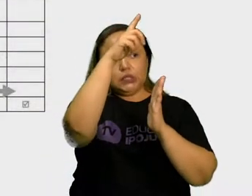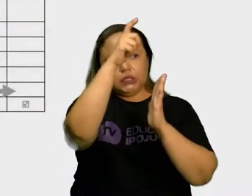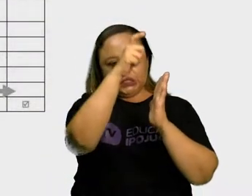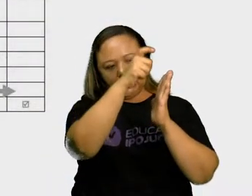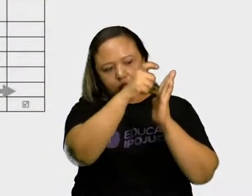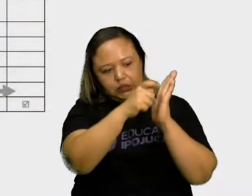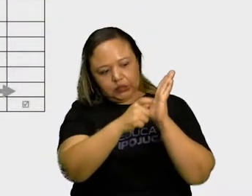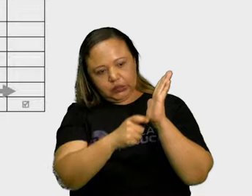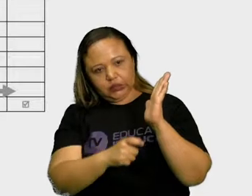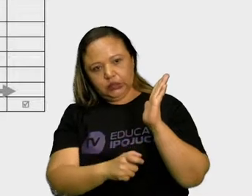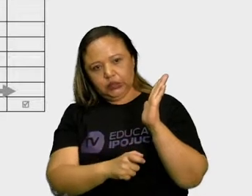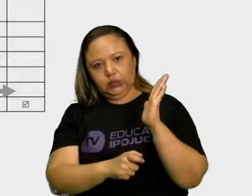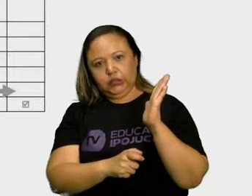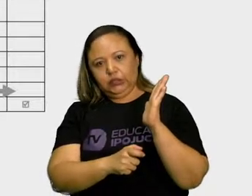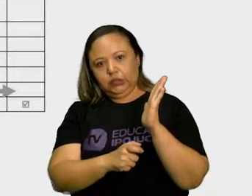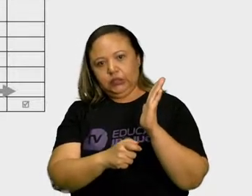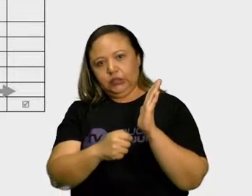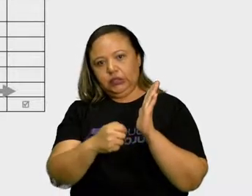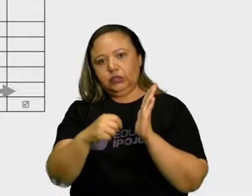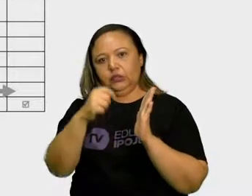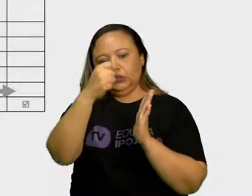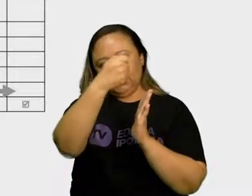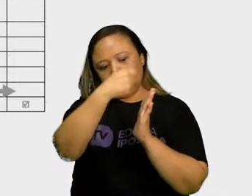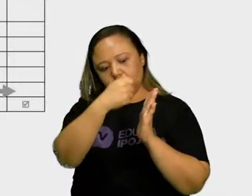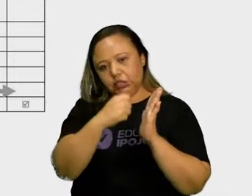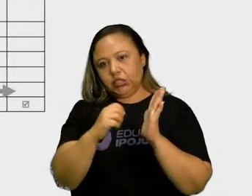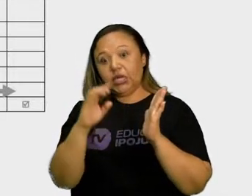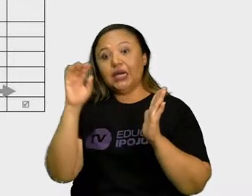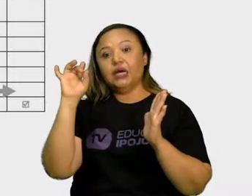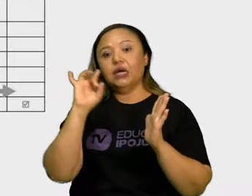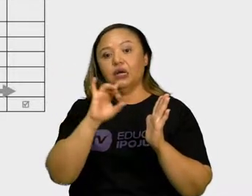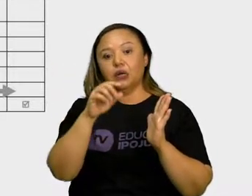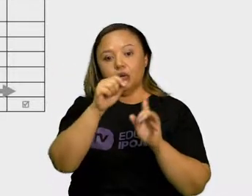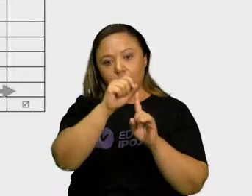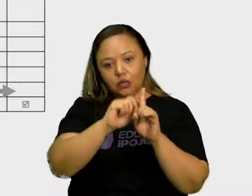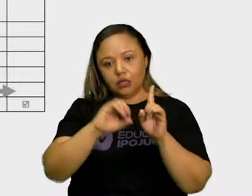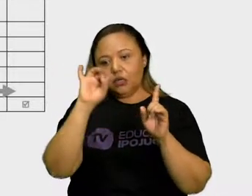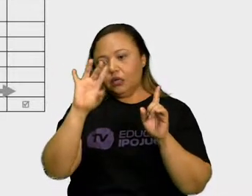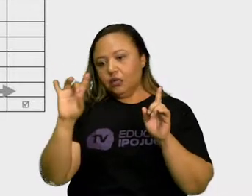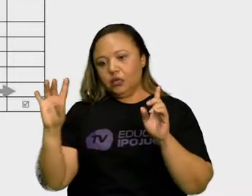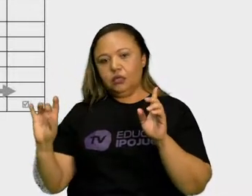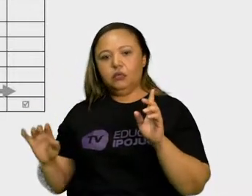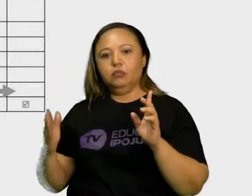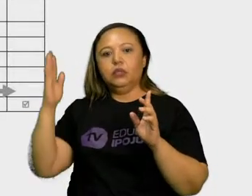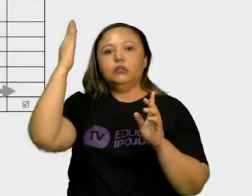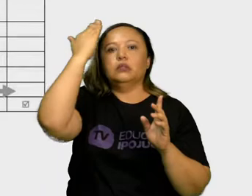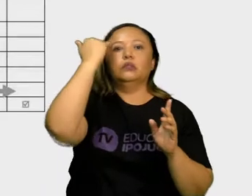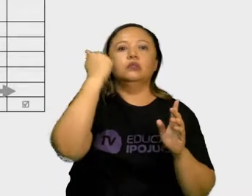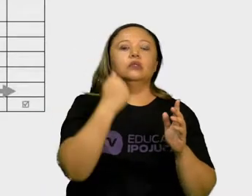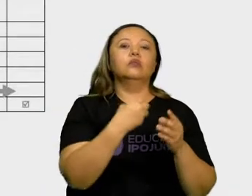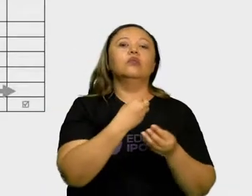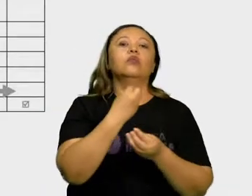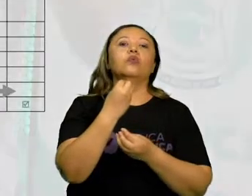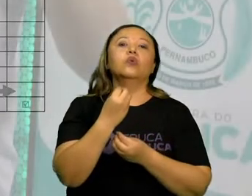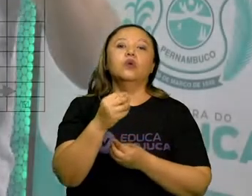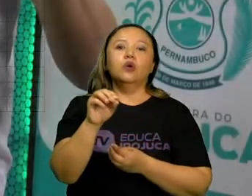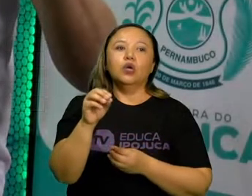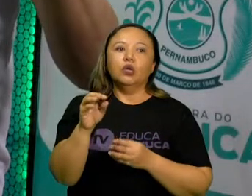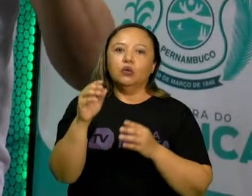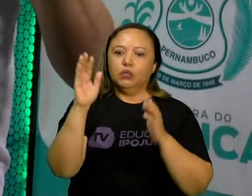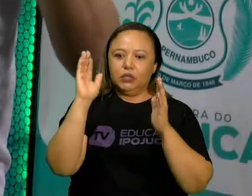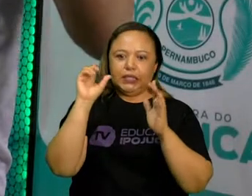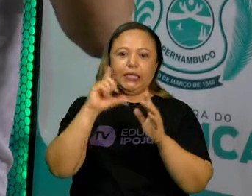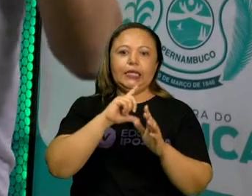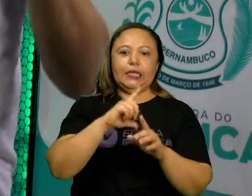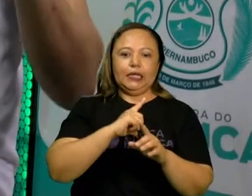que vai discriminar exatamente o que você vai fazer em cada mês para você saber e você